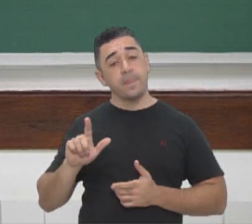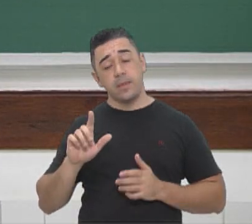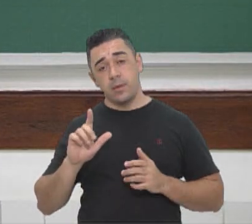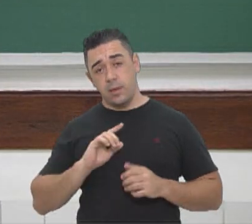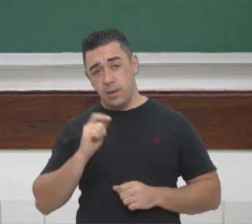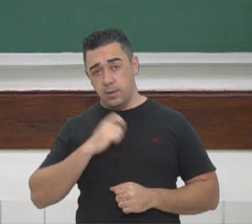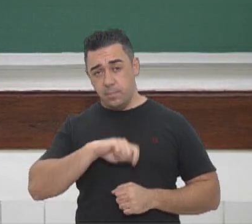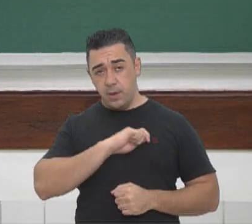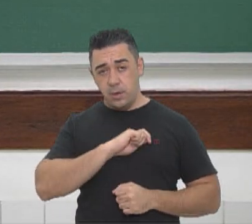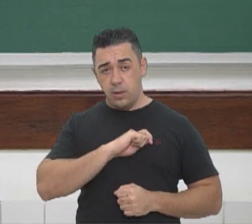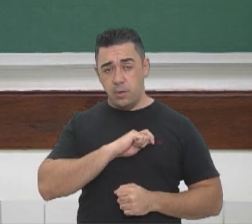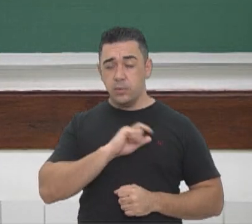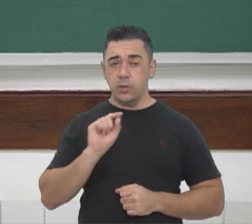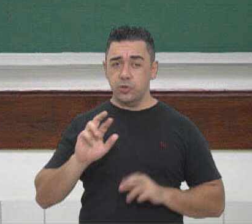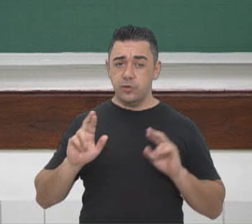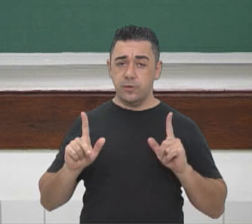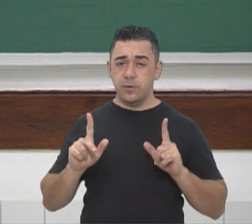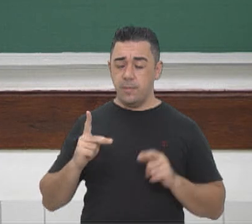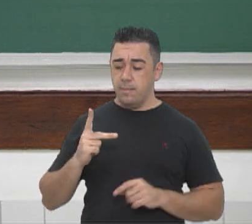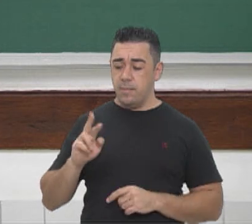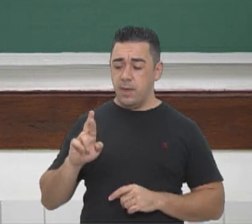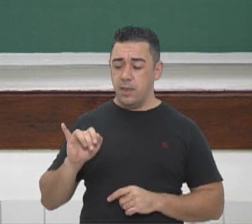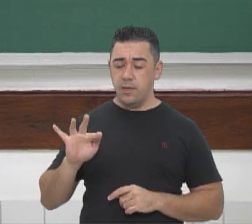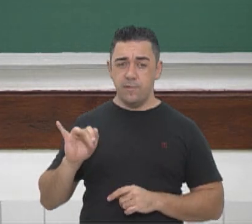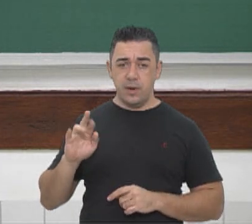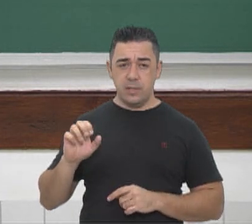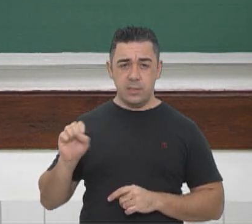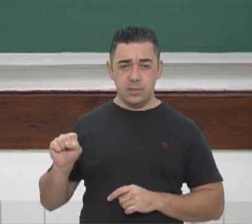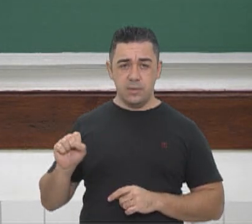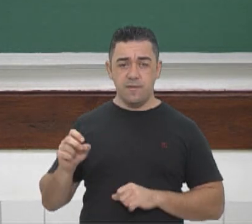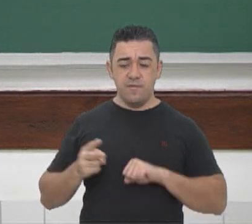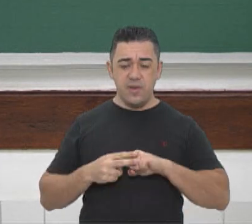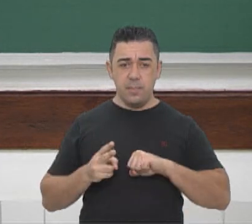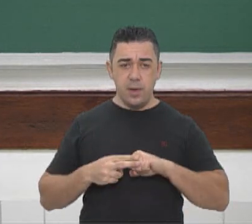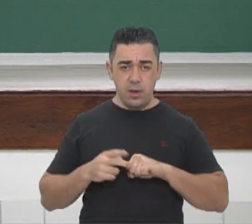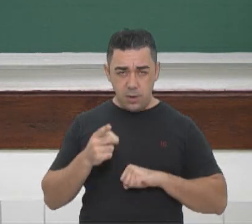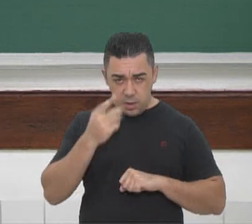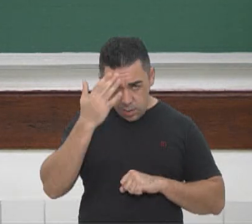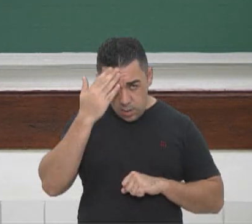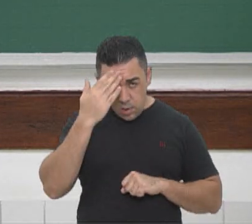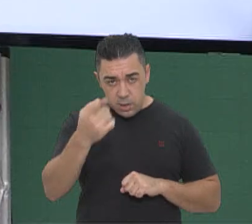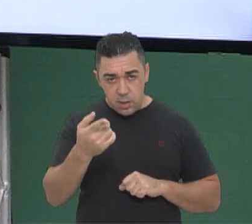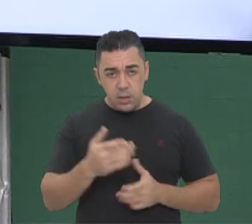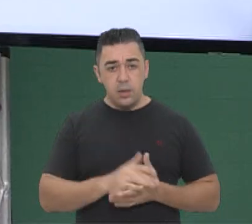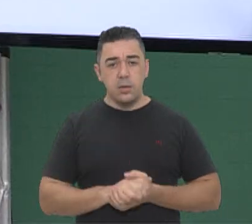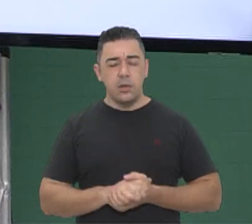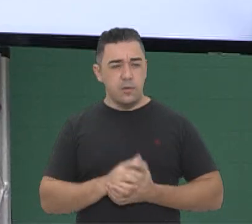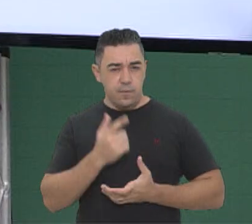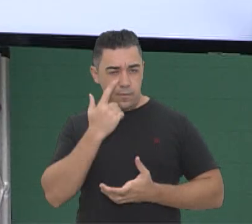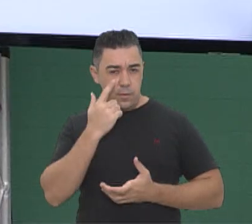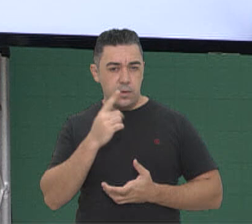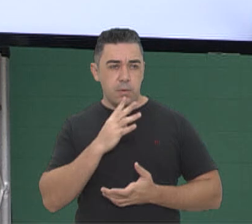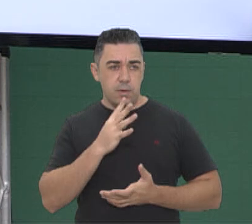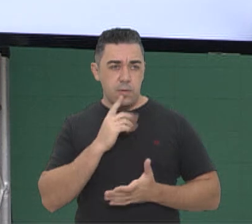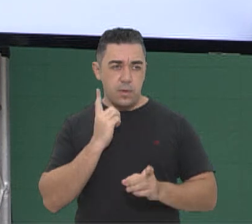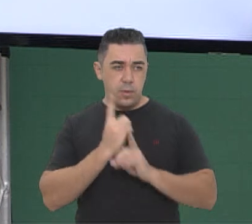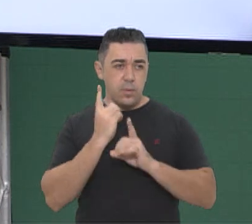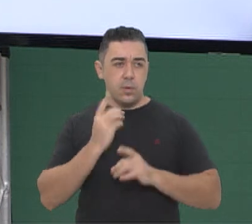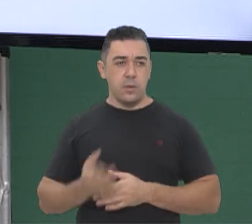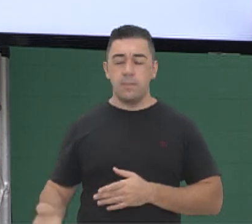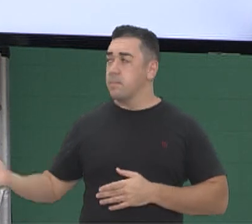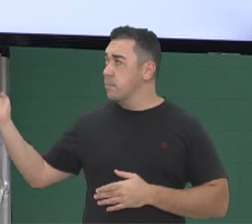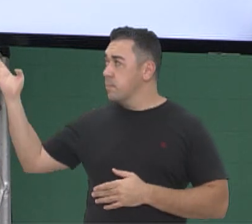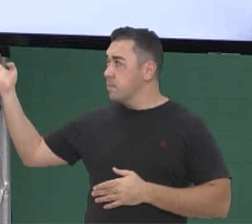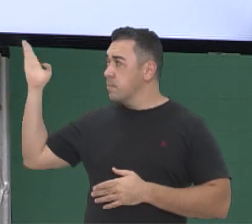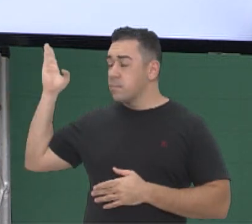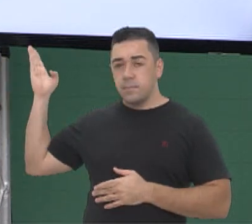perífrasis verbal. Perífrasis verbal. Já ouviram falar? Vamos ver se vocês reconhecem esse esqueminha?